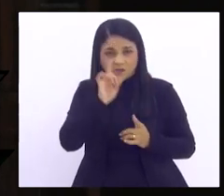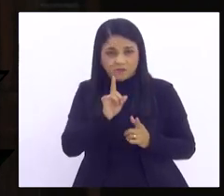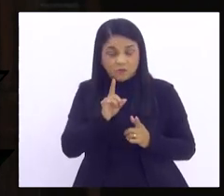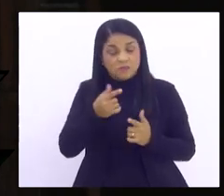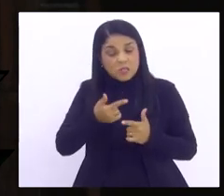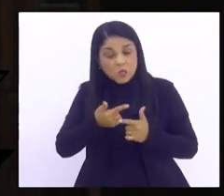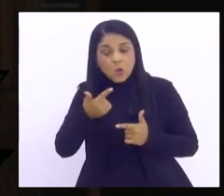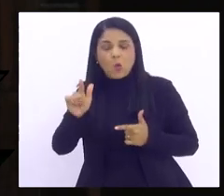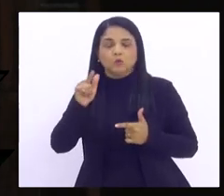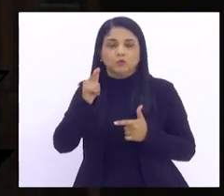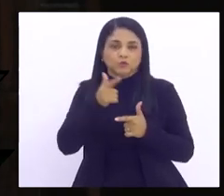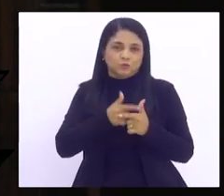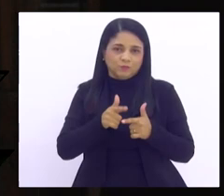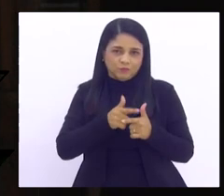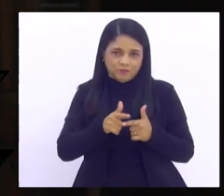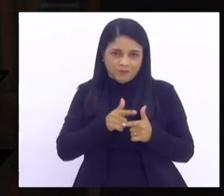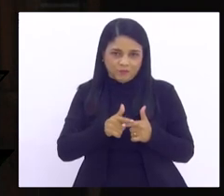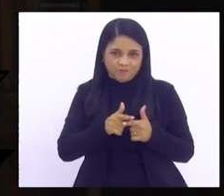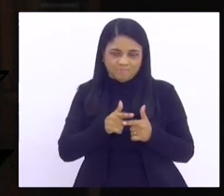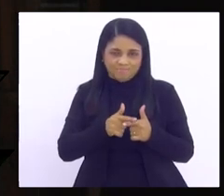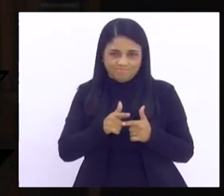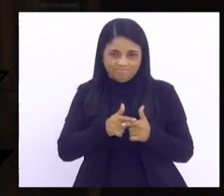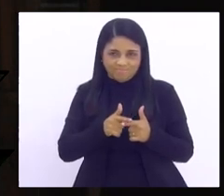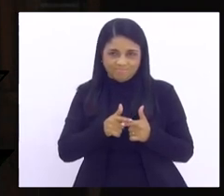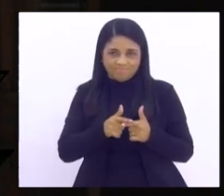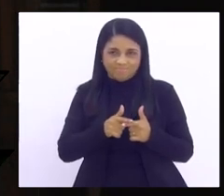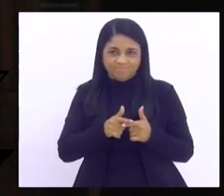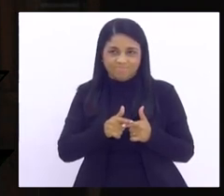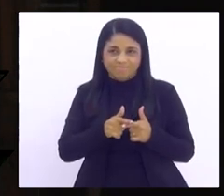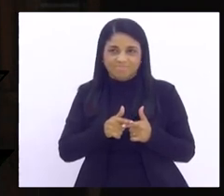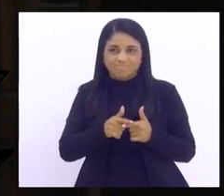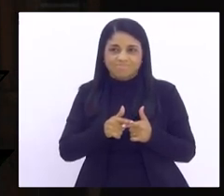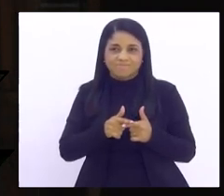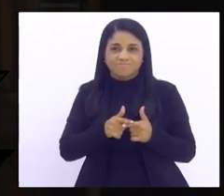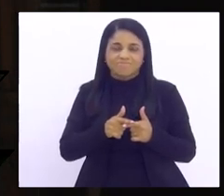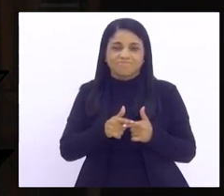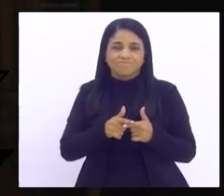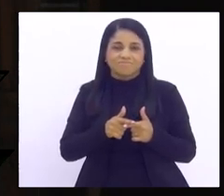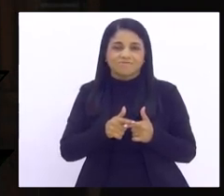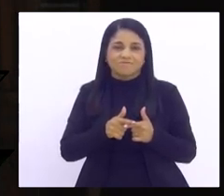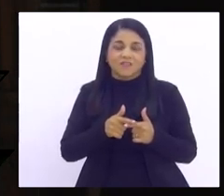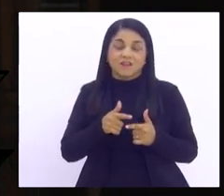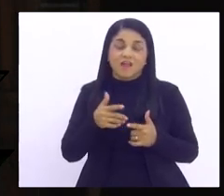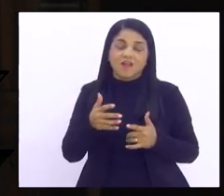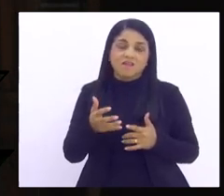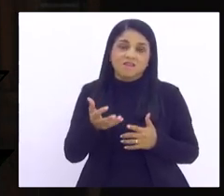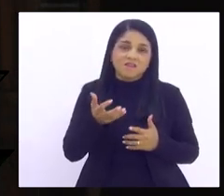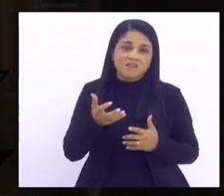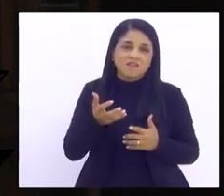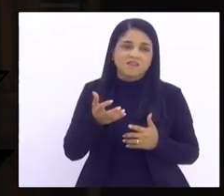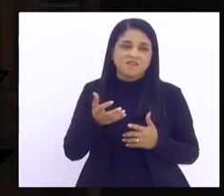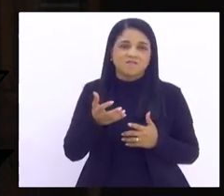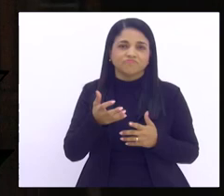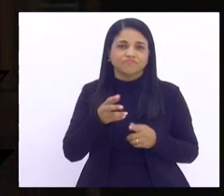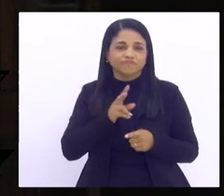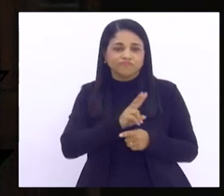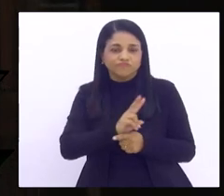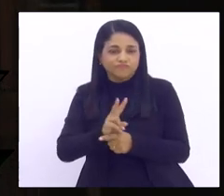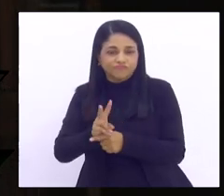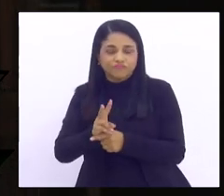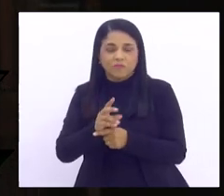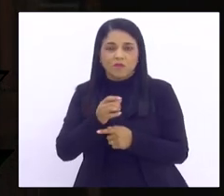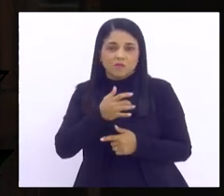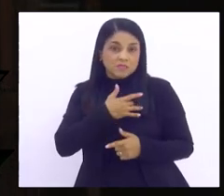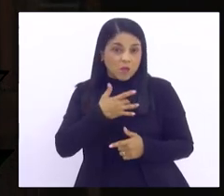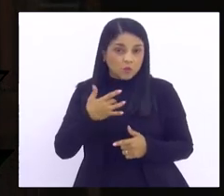problemas. Porque talvez ela queria salvaguardar alguns bens importantes, por exemplo, a